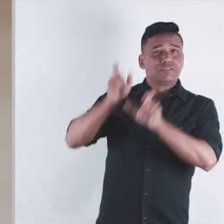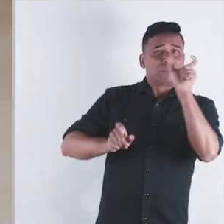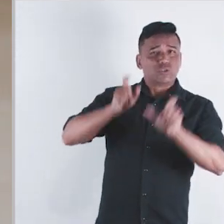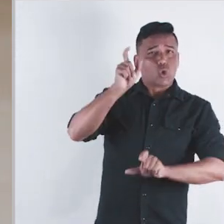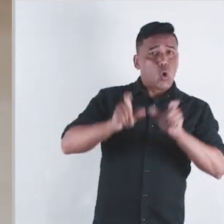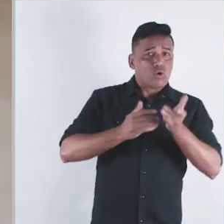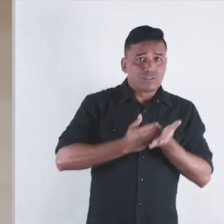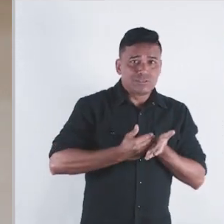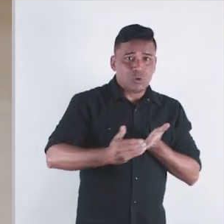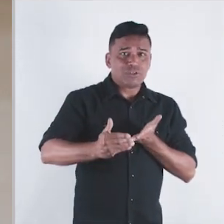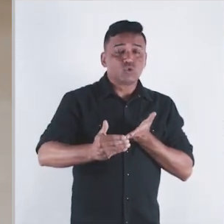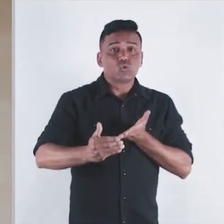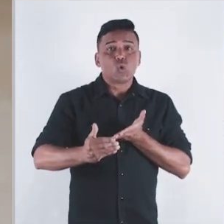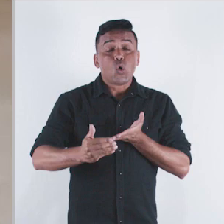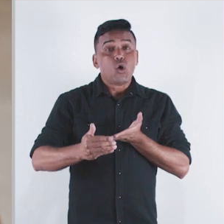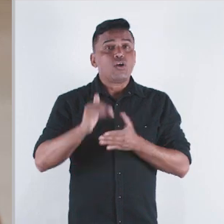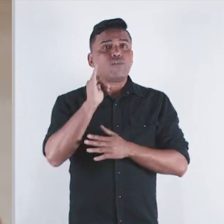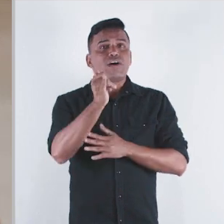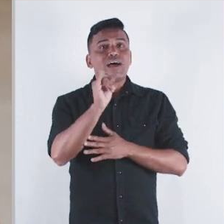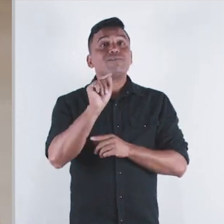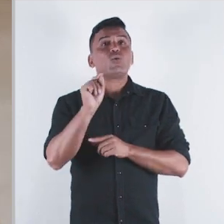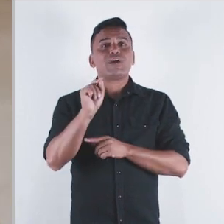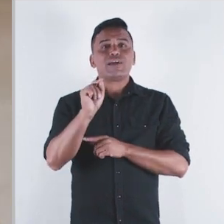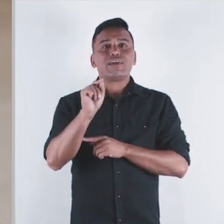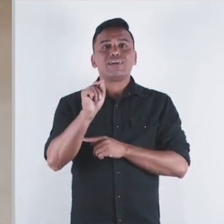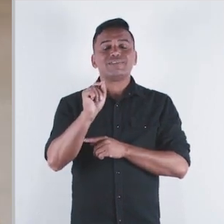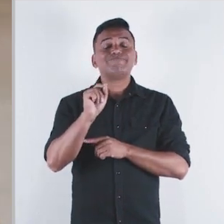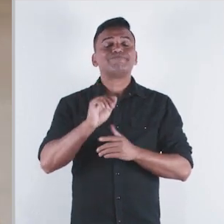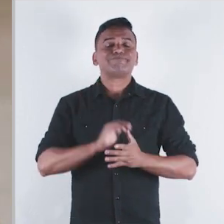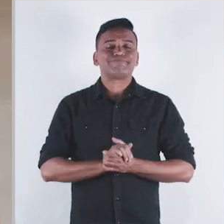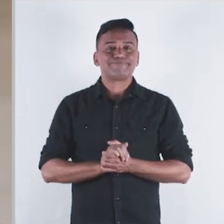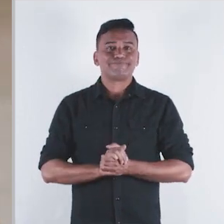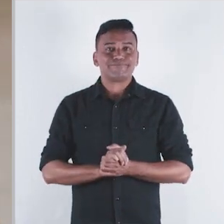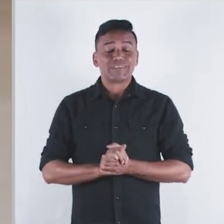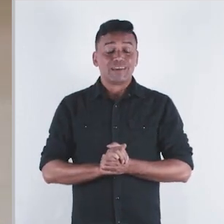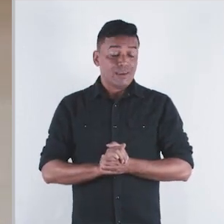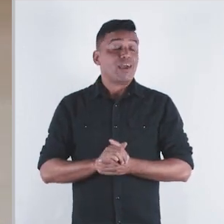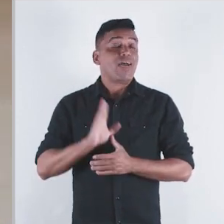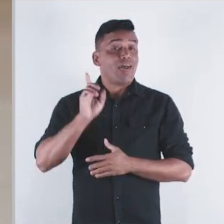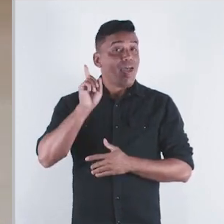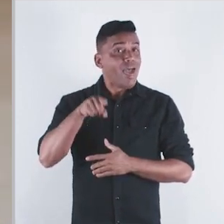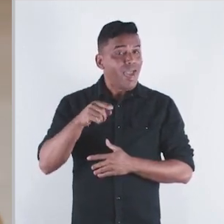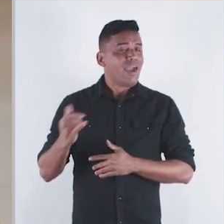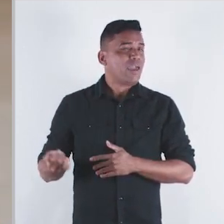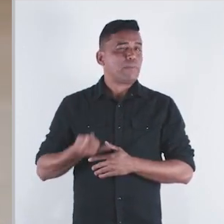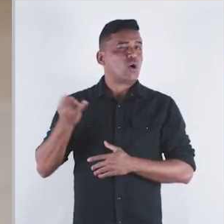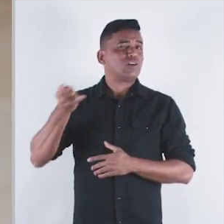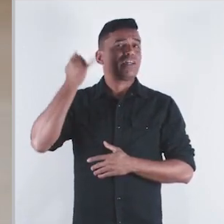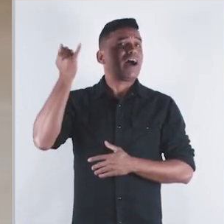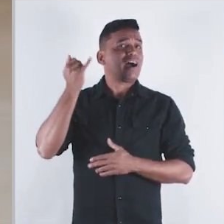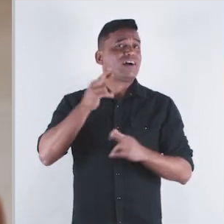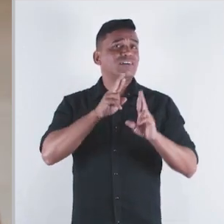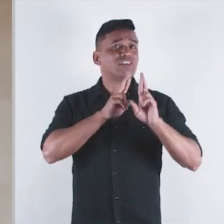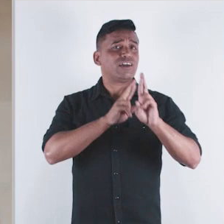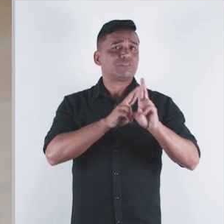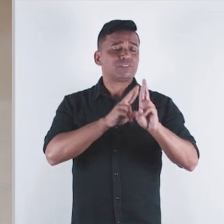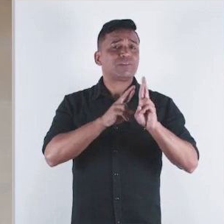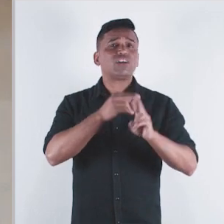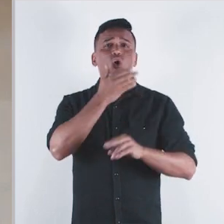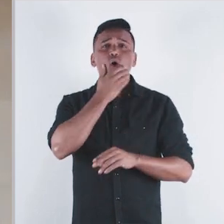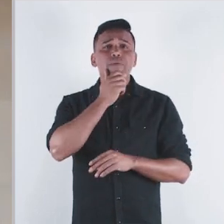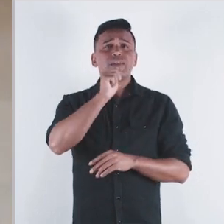diria que é muito importante o papel que teve, por exemplo, Augusto de